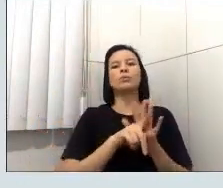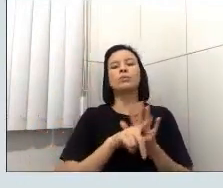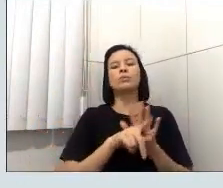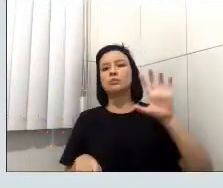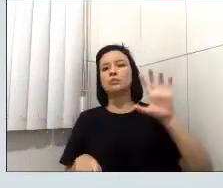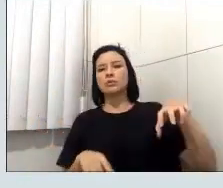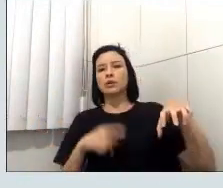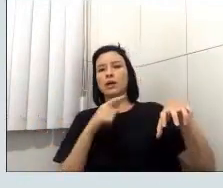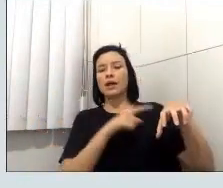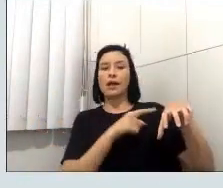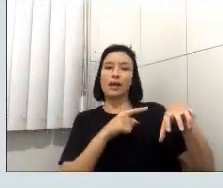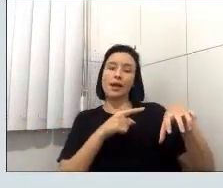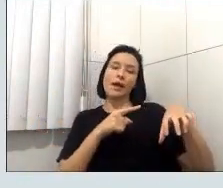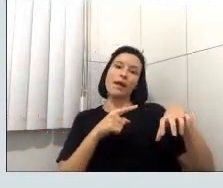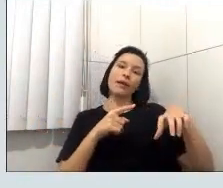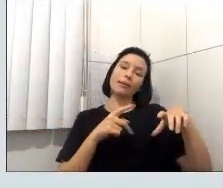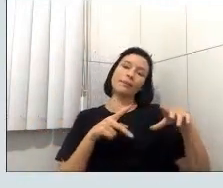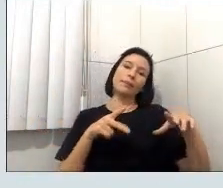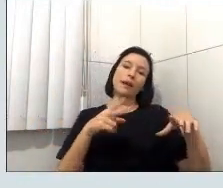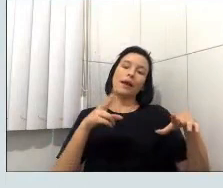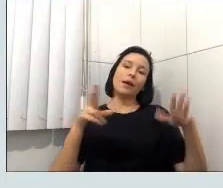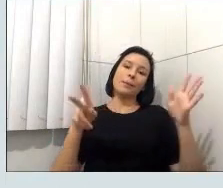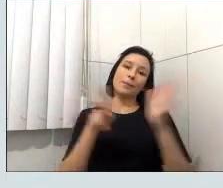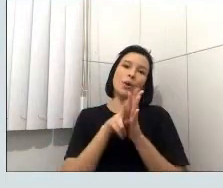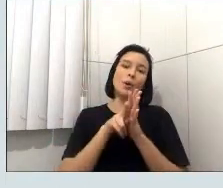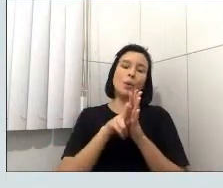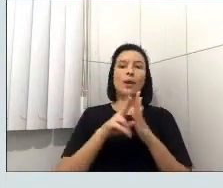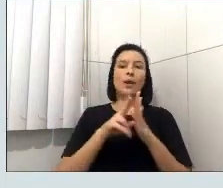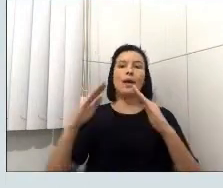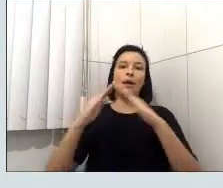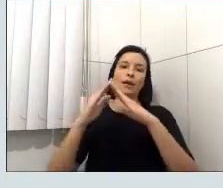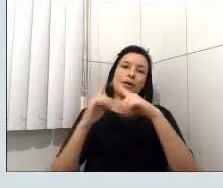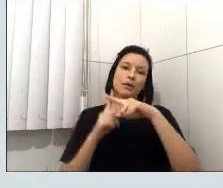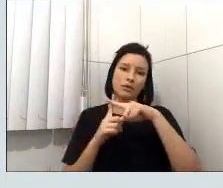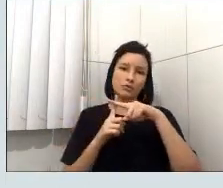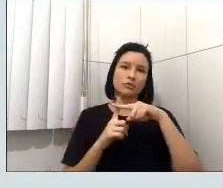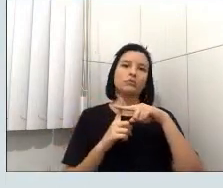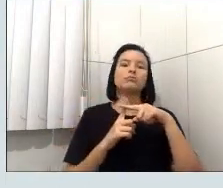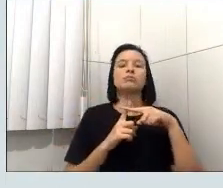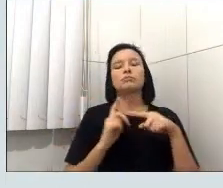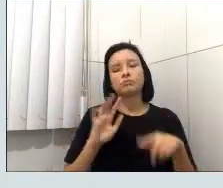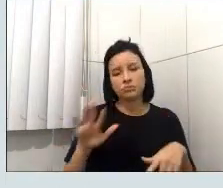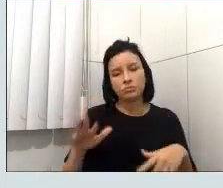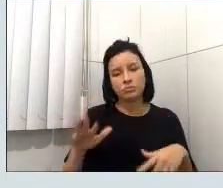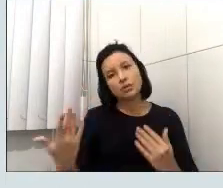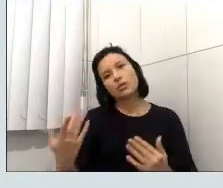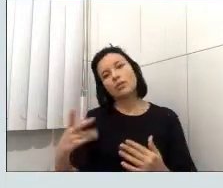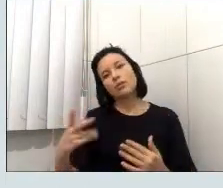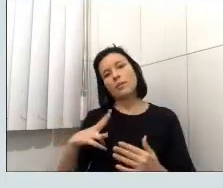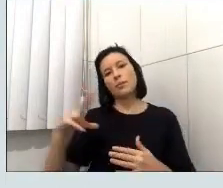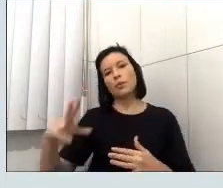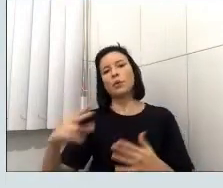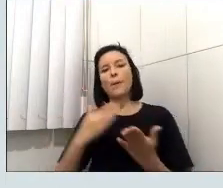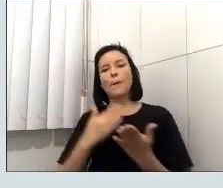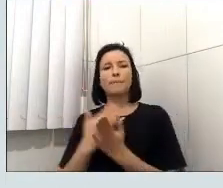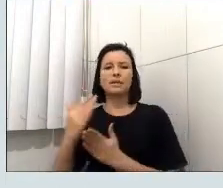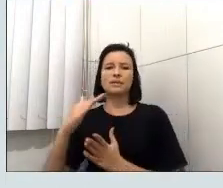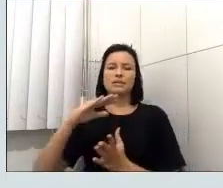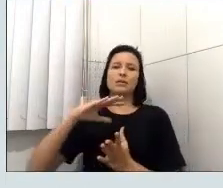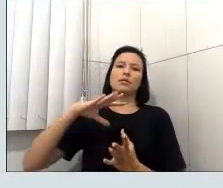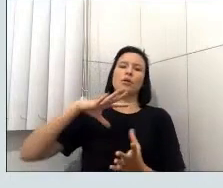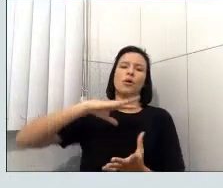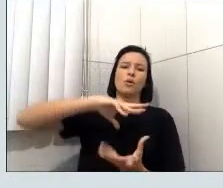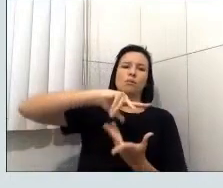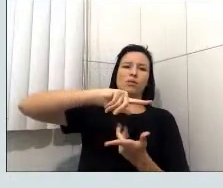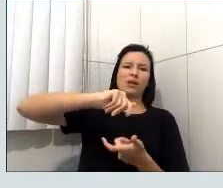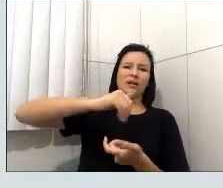pela Igreja, né? E aí, os castelanos e os portugueses, eles vão dividir o mundo através de um